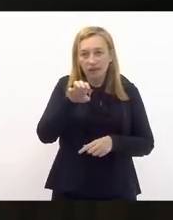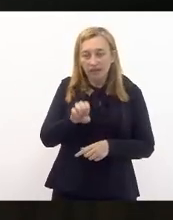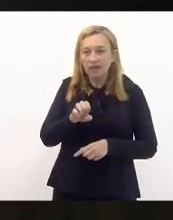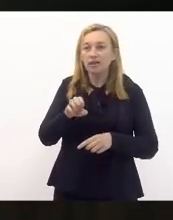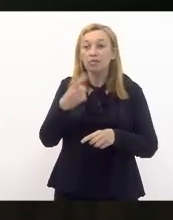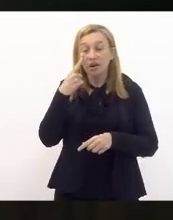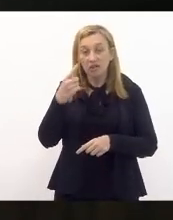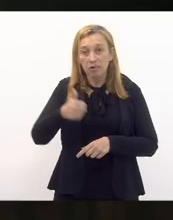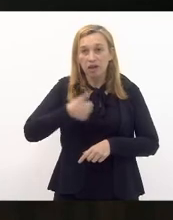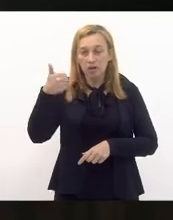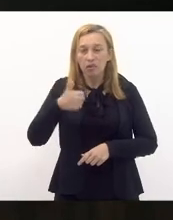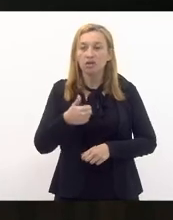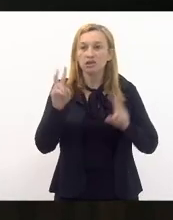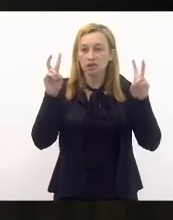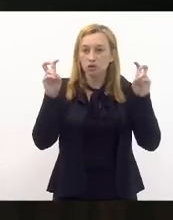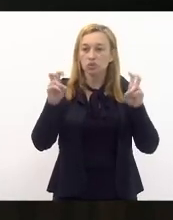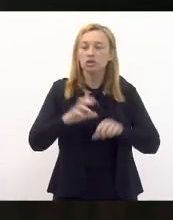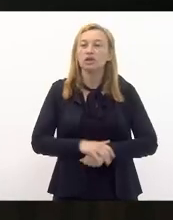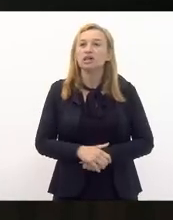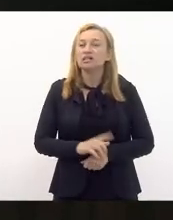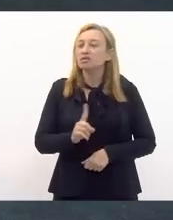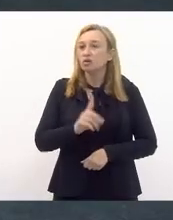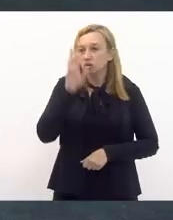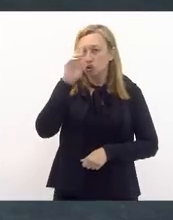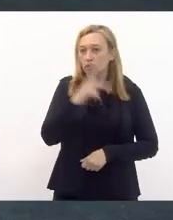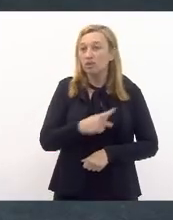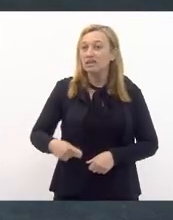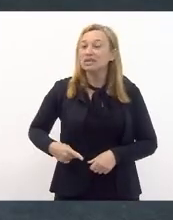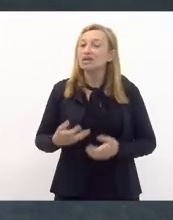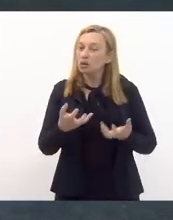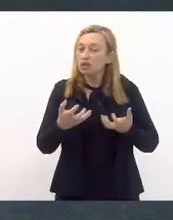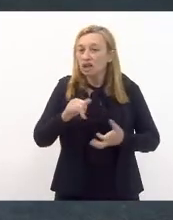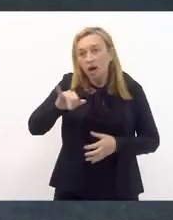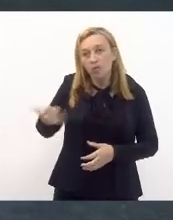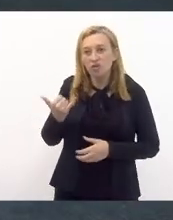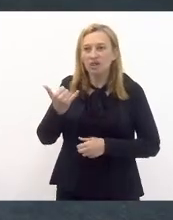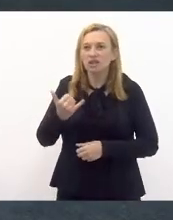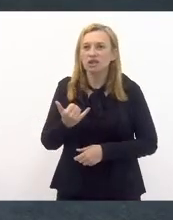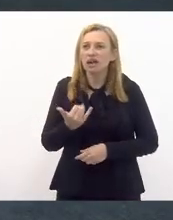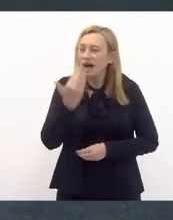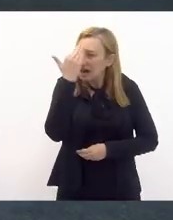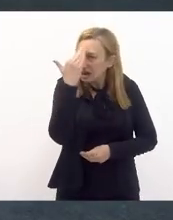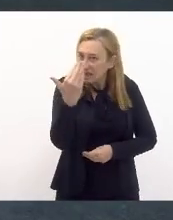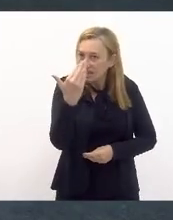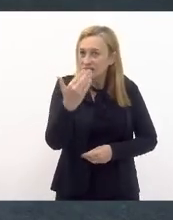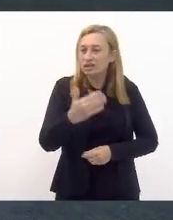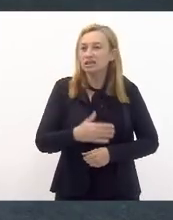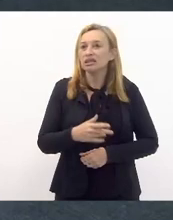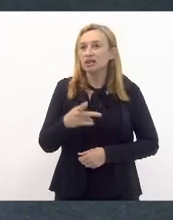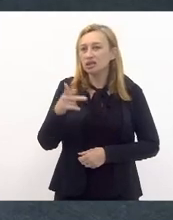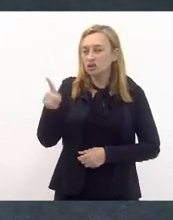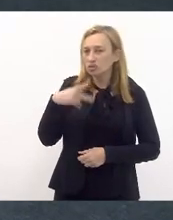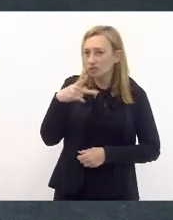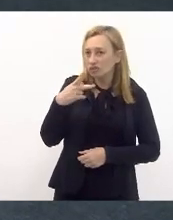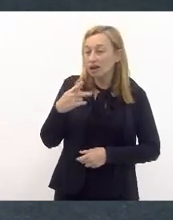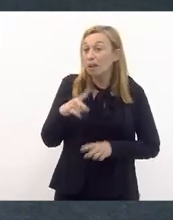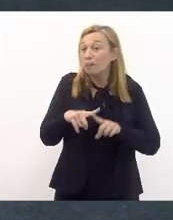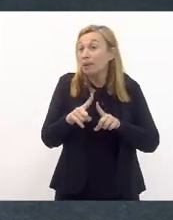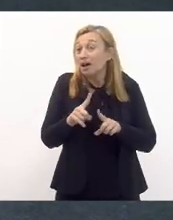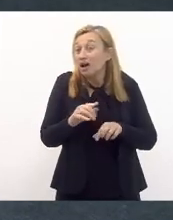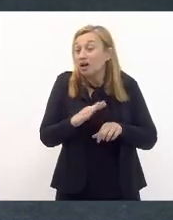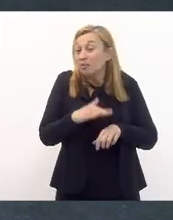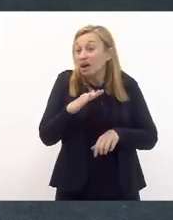acertar Nessas questões Não senhora Presidente eu eu queria aproveitar até agradecer a intercessão de vossa excelência